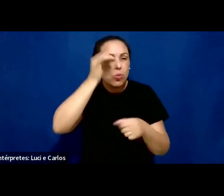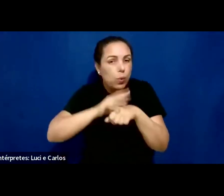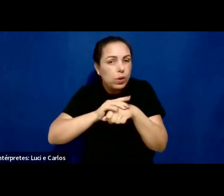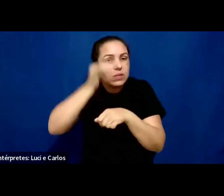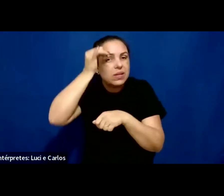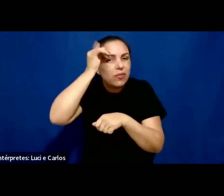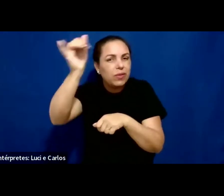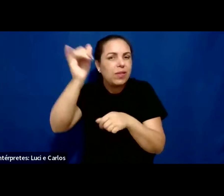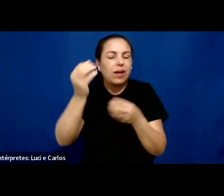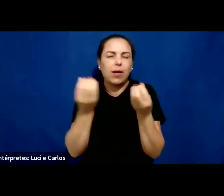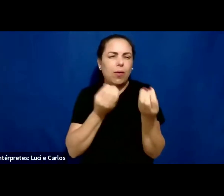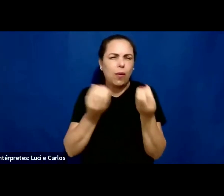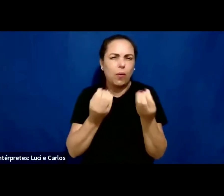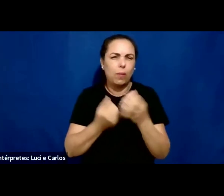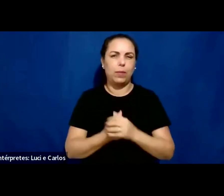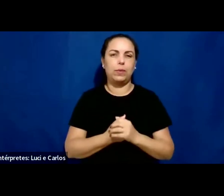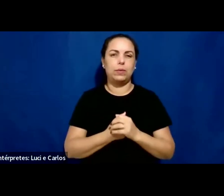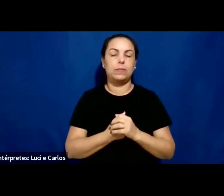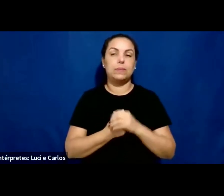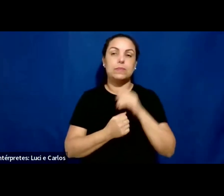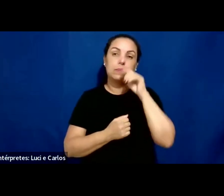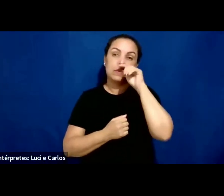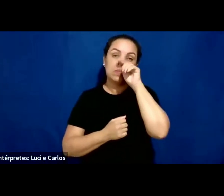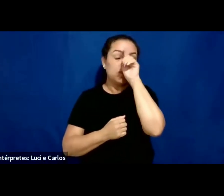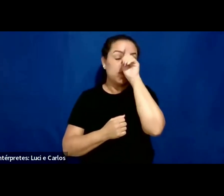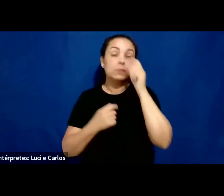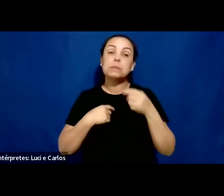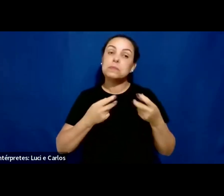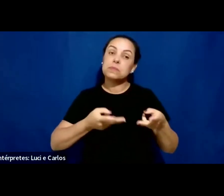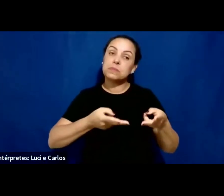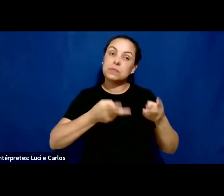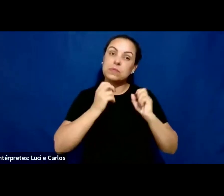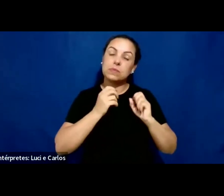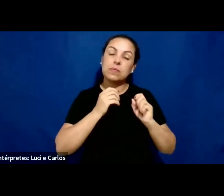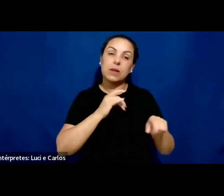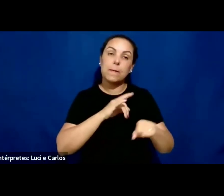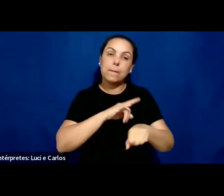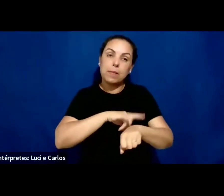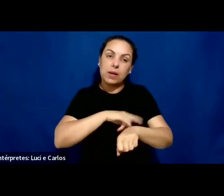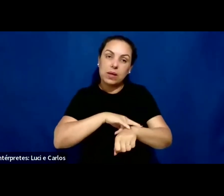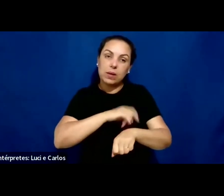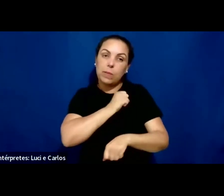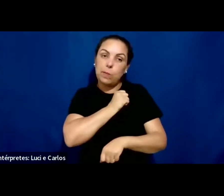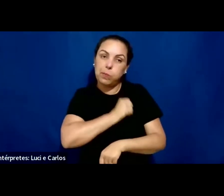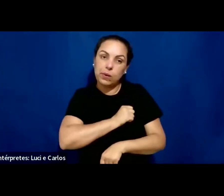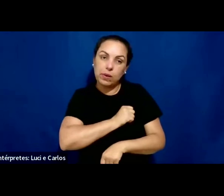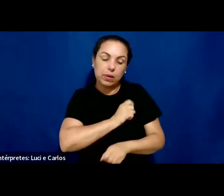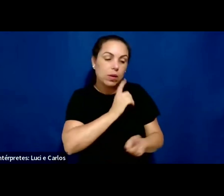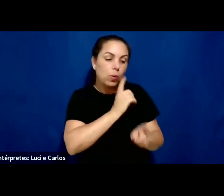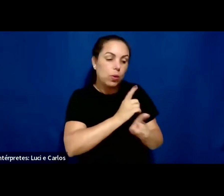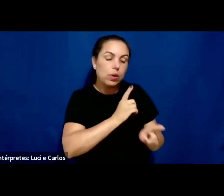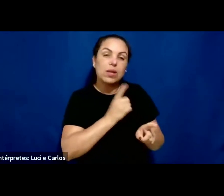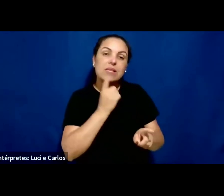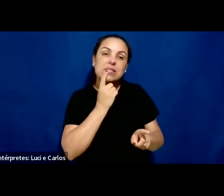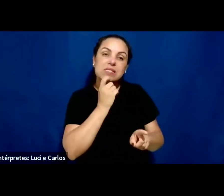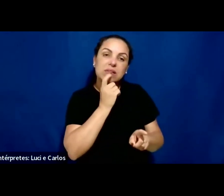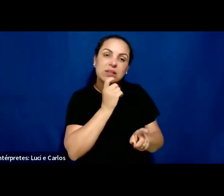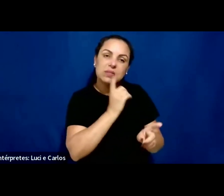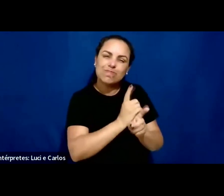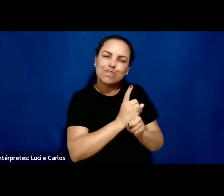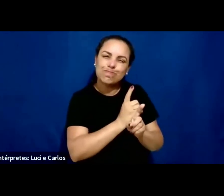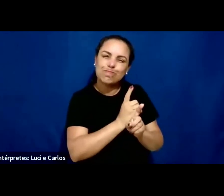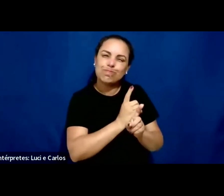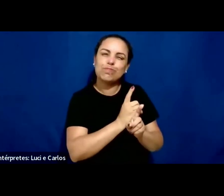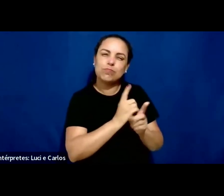dias sem fazer. Presença de sangue nas fezes, dor abdominal constantemente,